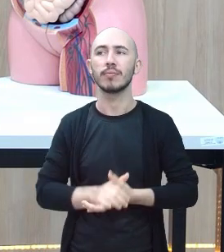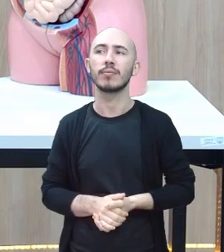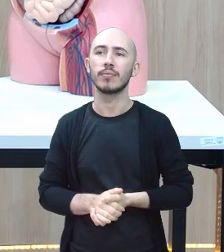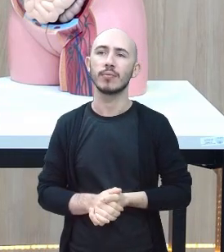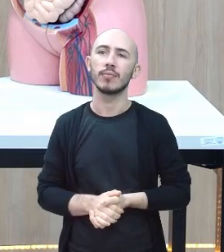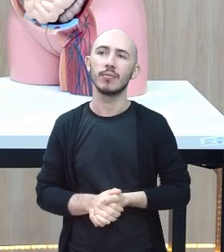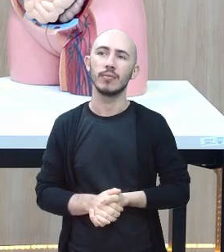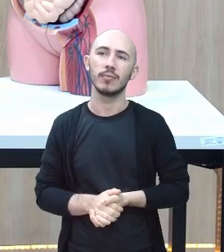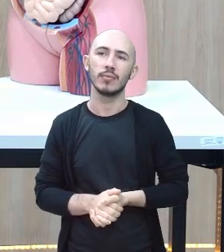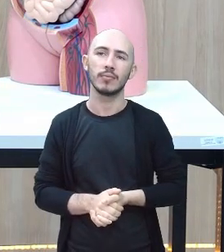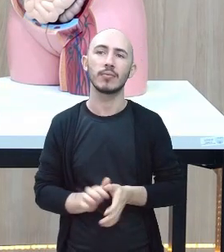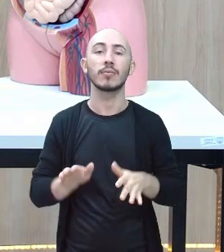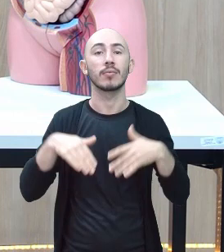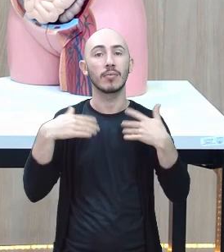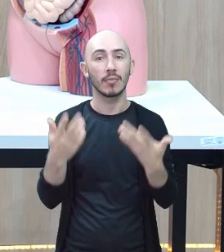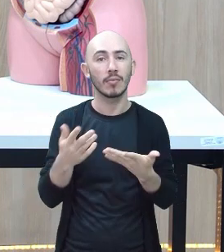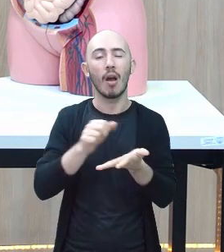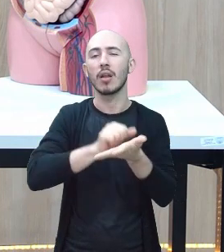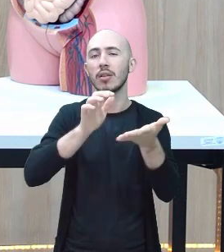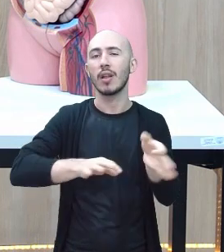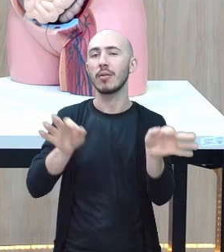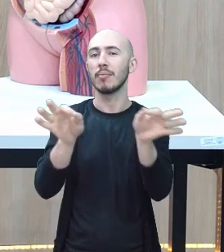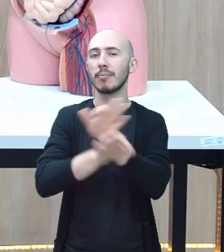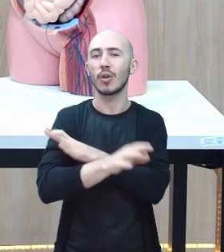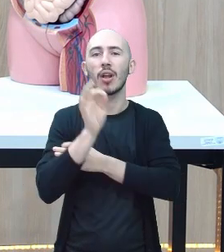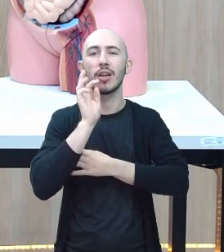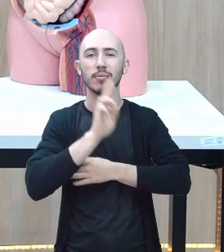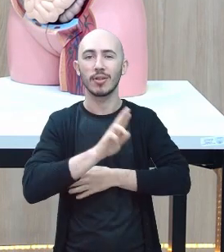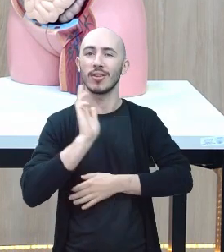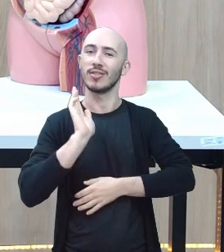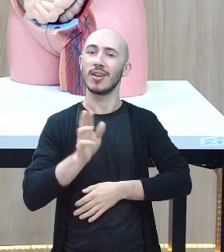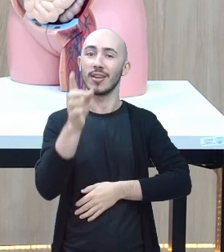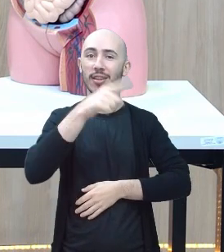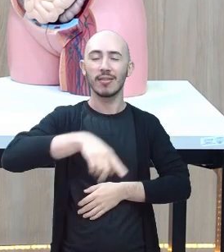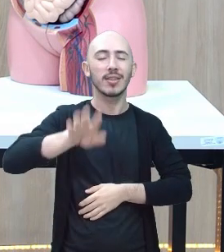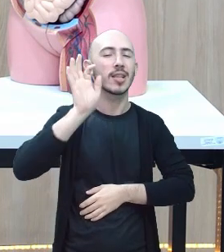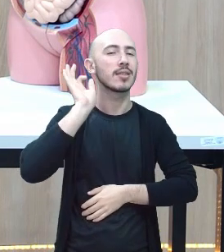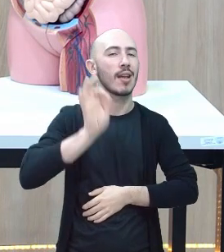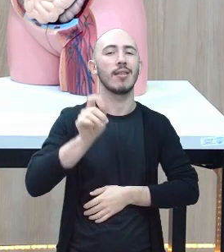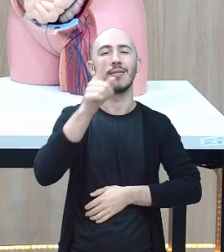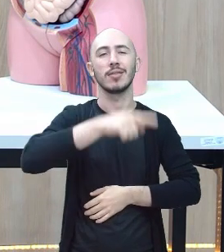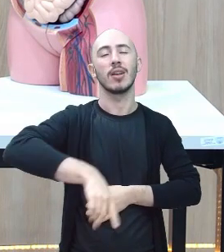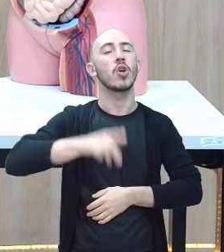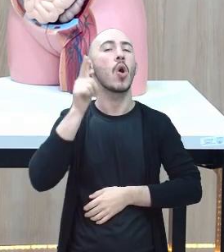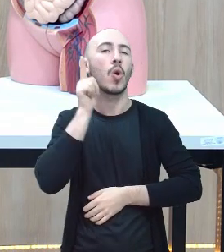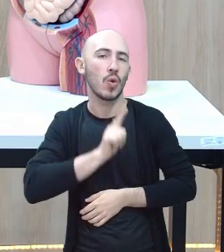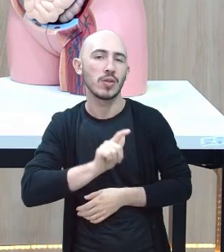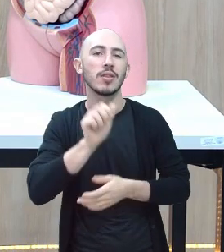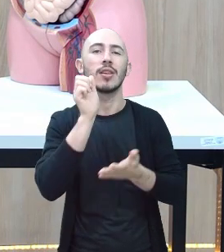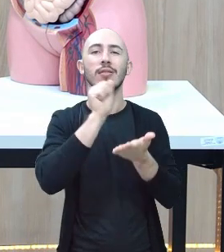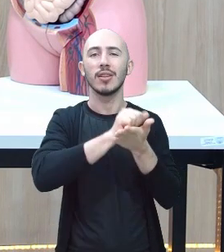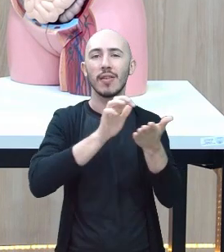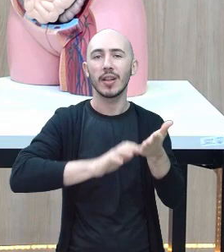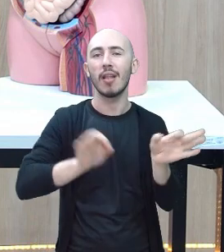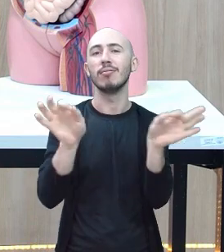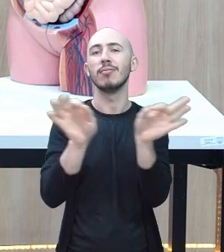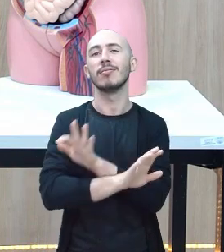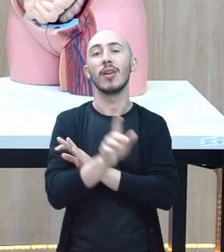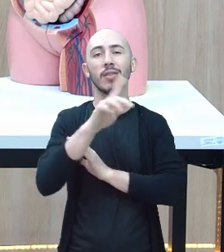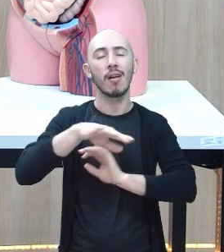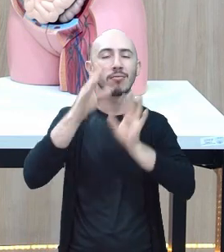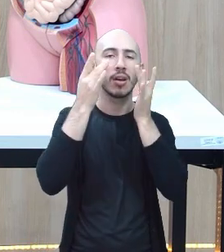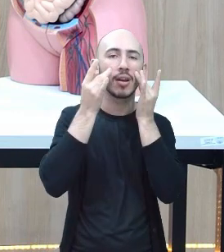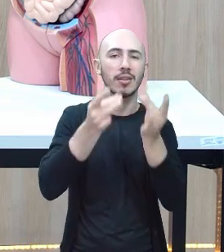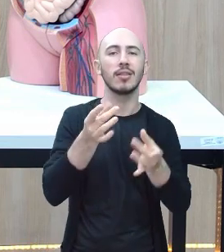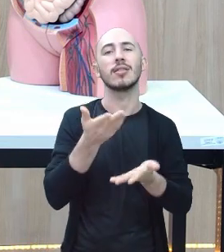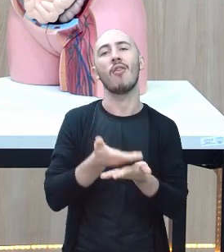fermentação. Então, tarefa concluída, eu tenho certeza que todos conseguiram fazer e ficaram atentos à